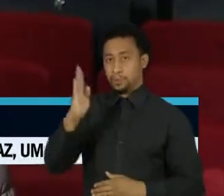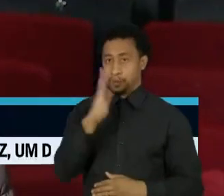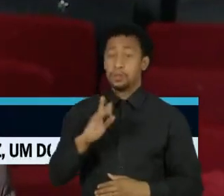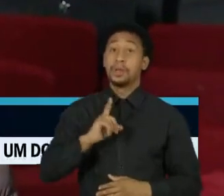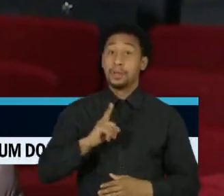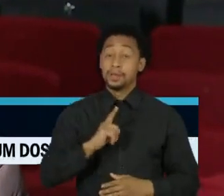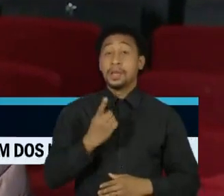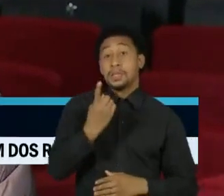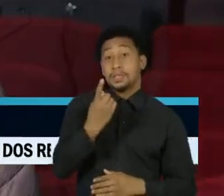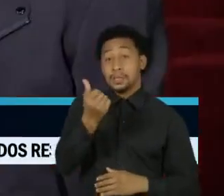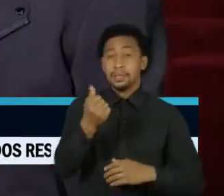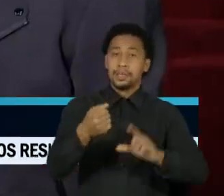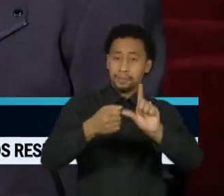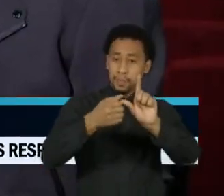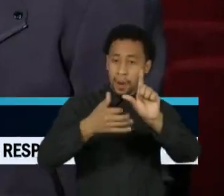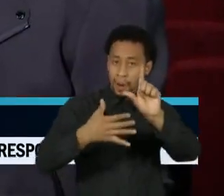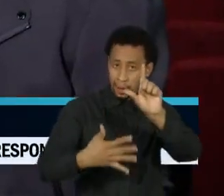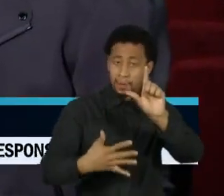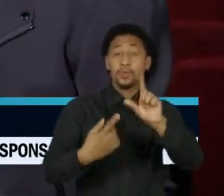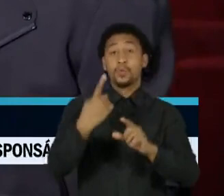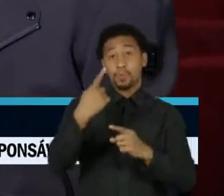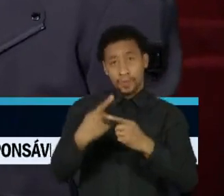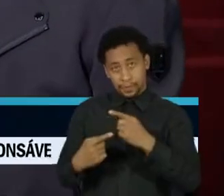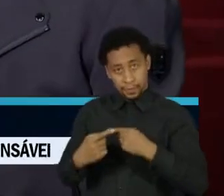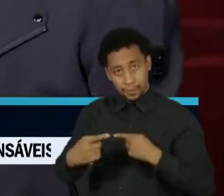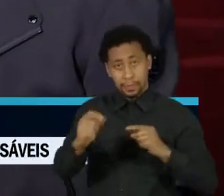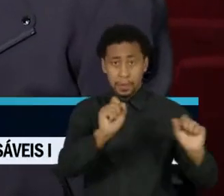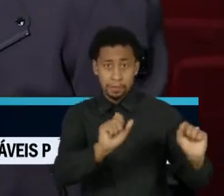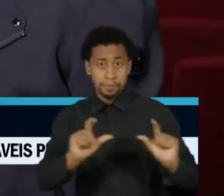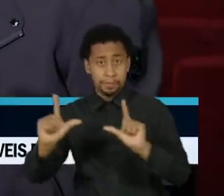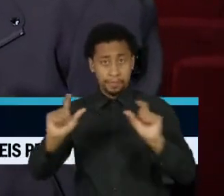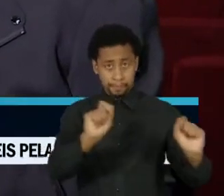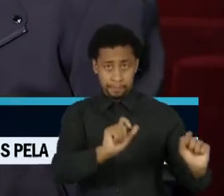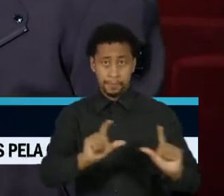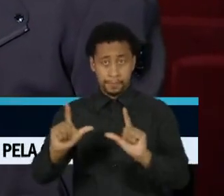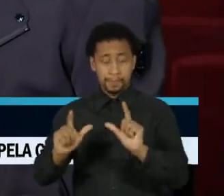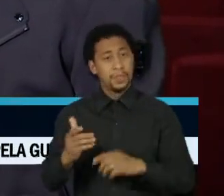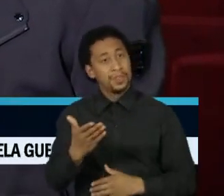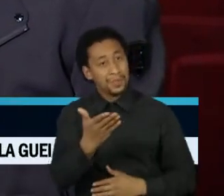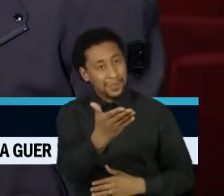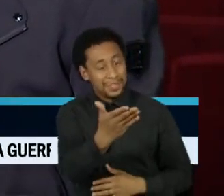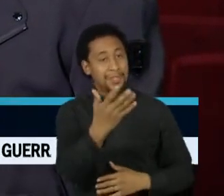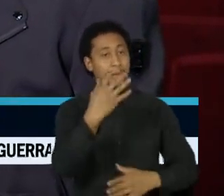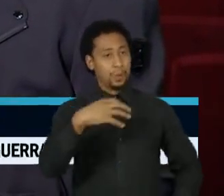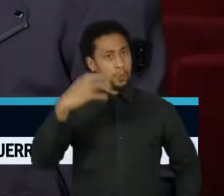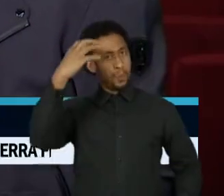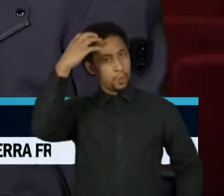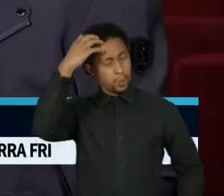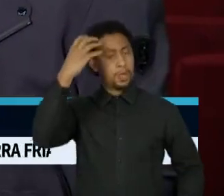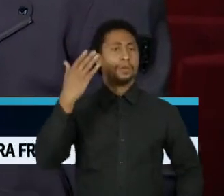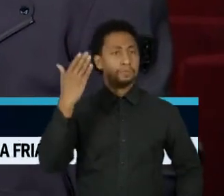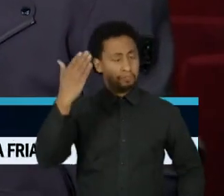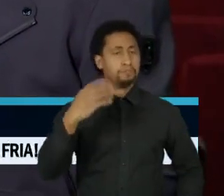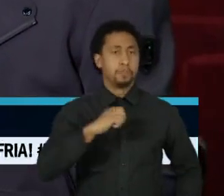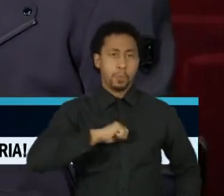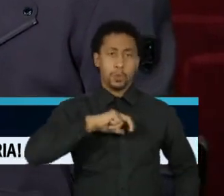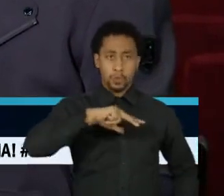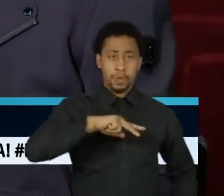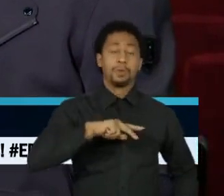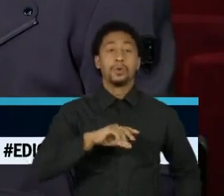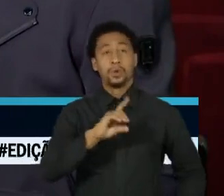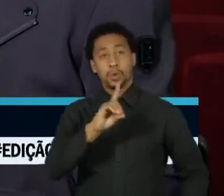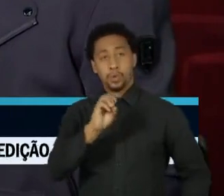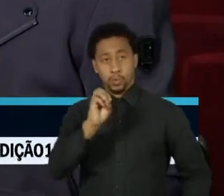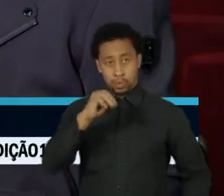ar uma vez por semana da minissérie você interpreta o Rei de Portugal Dom João sexto